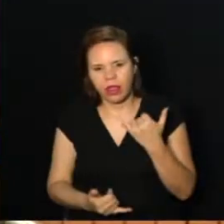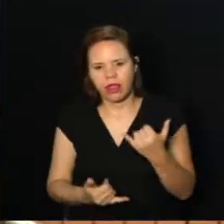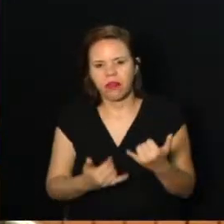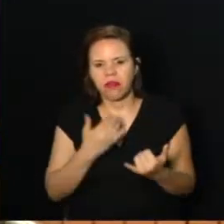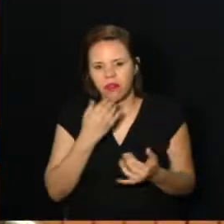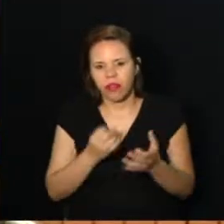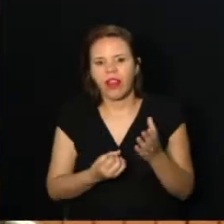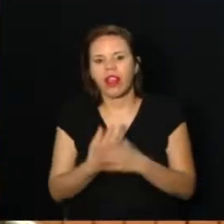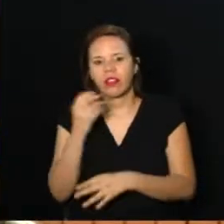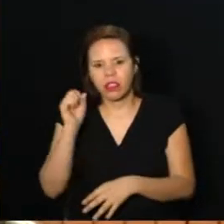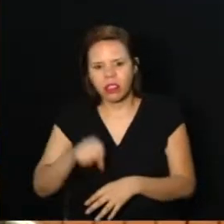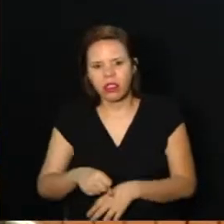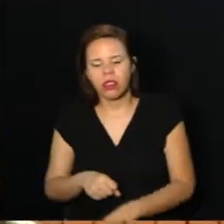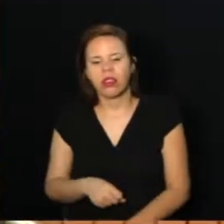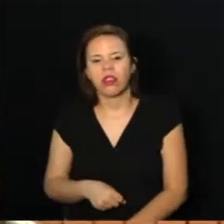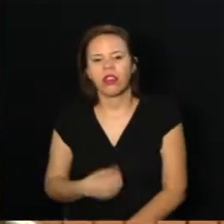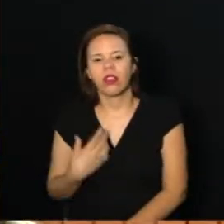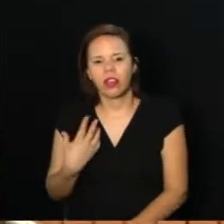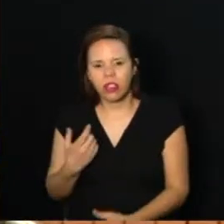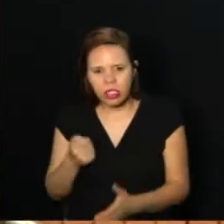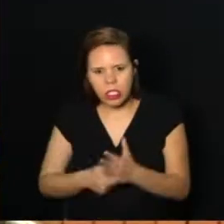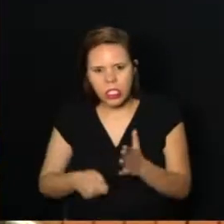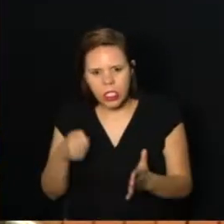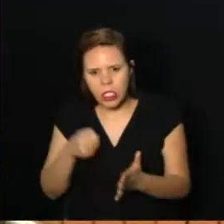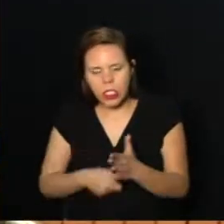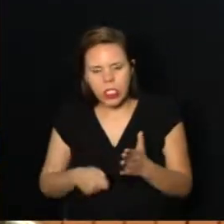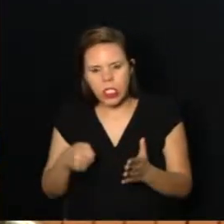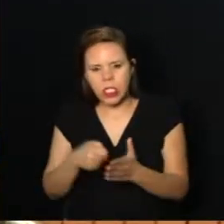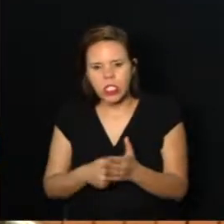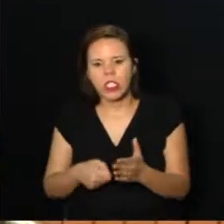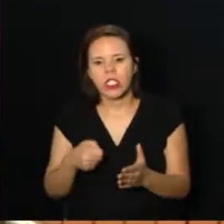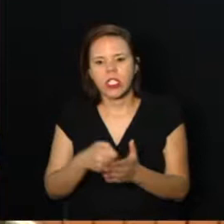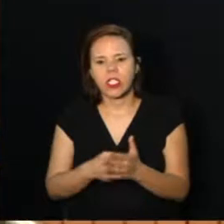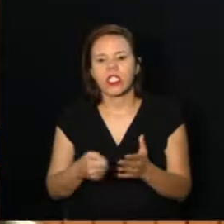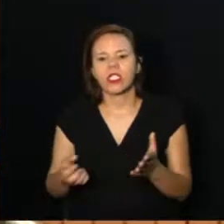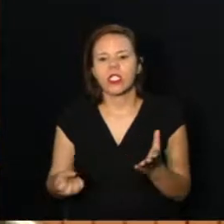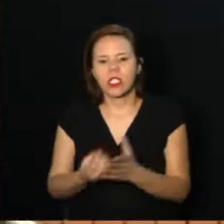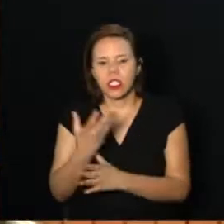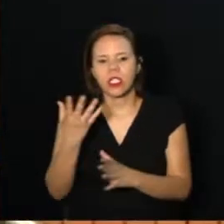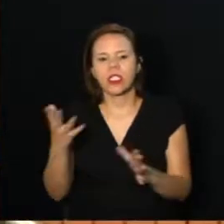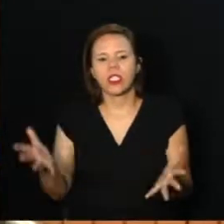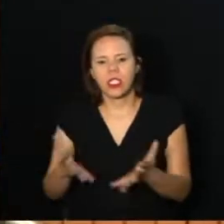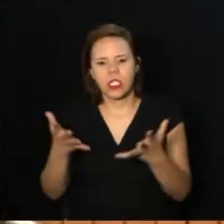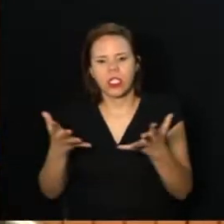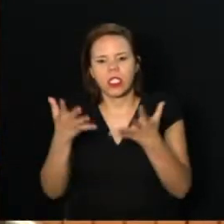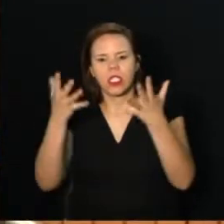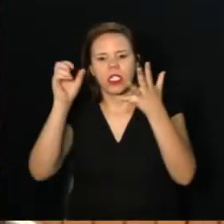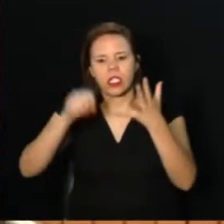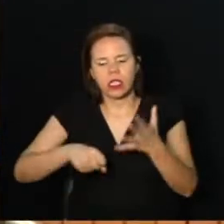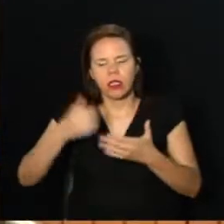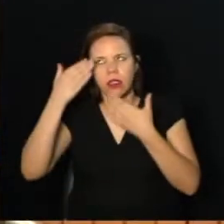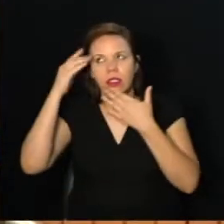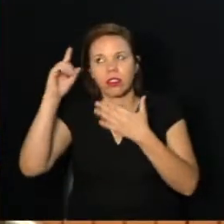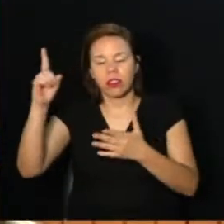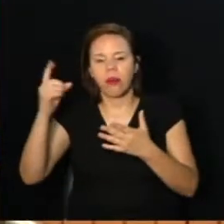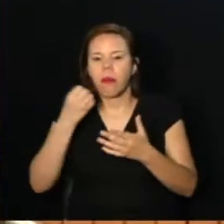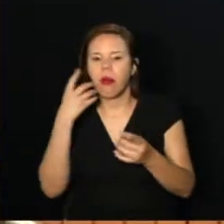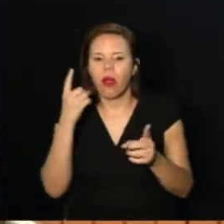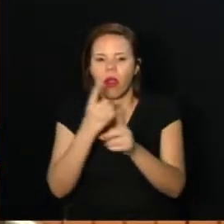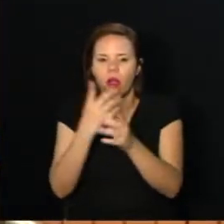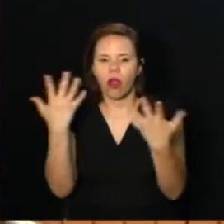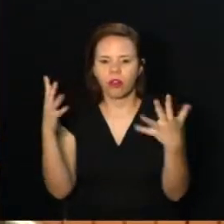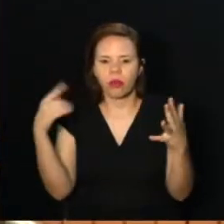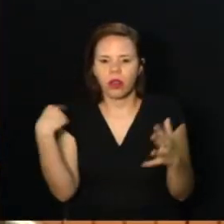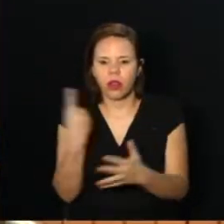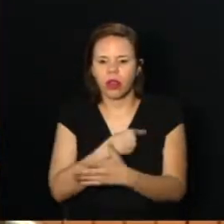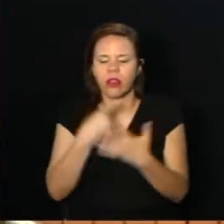nada, mas vai dar sim. Nós plantamos a semente e vamos colher com a graça de Deus. Um bom encontro para nós e